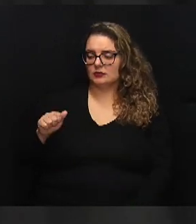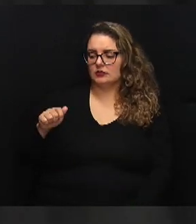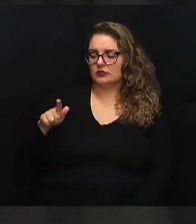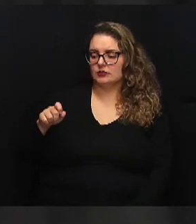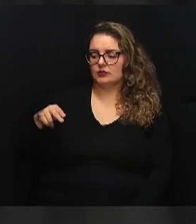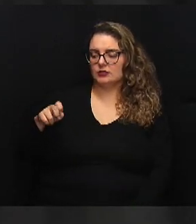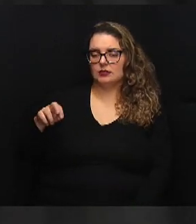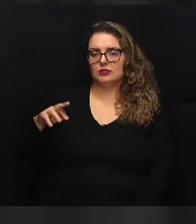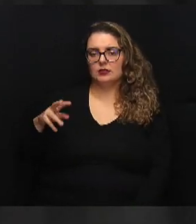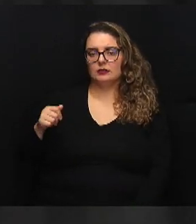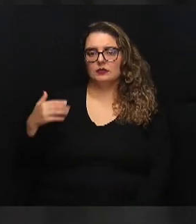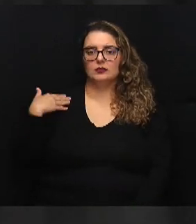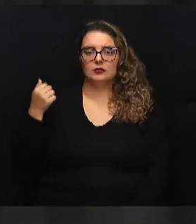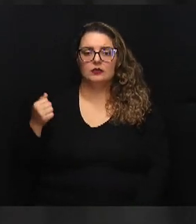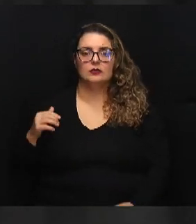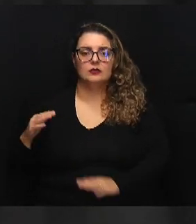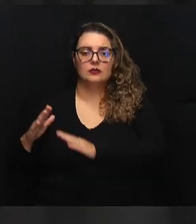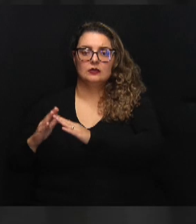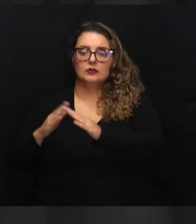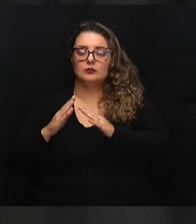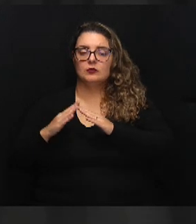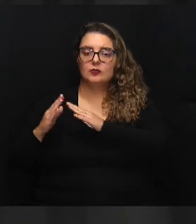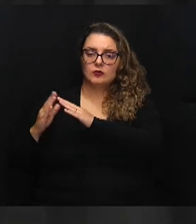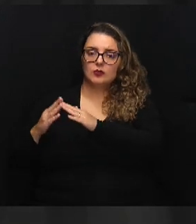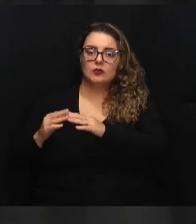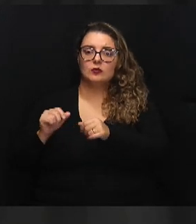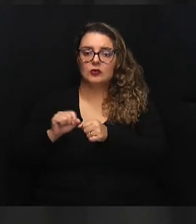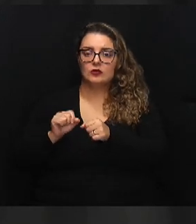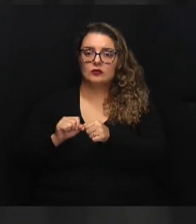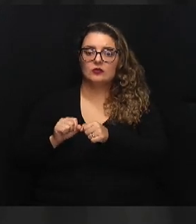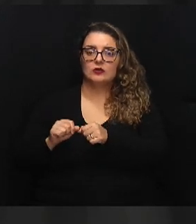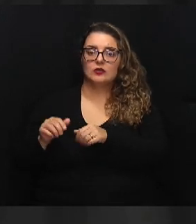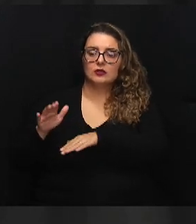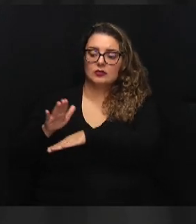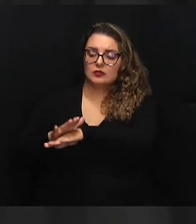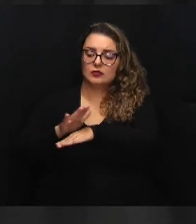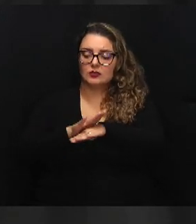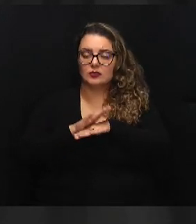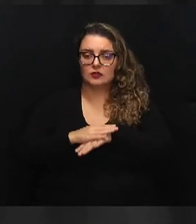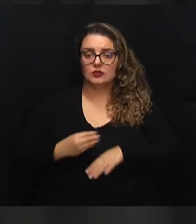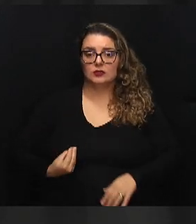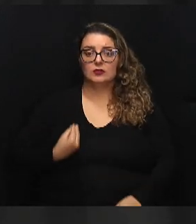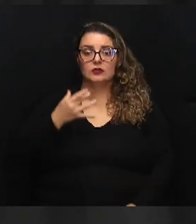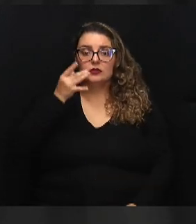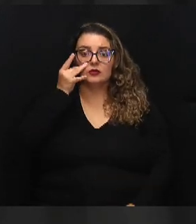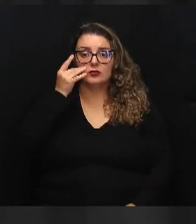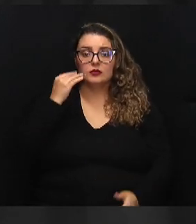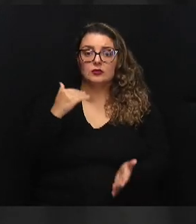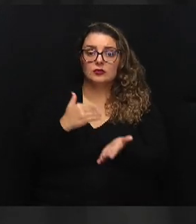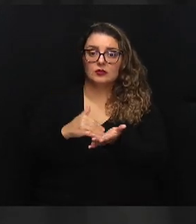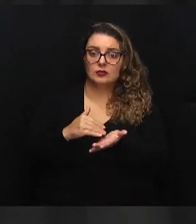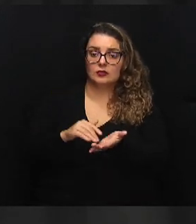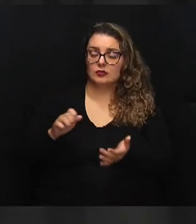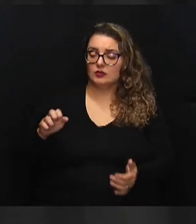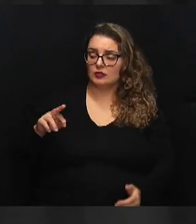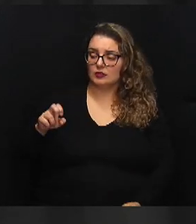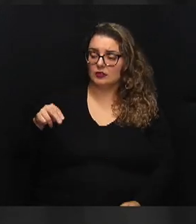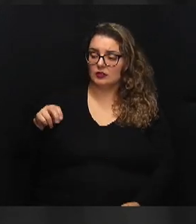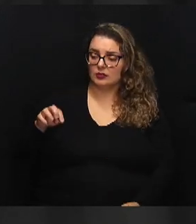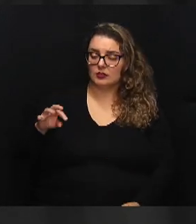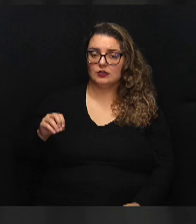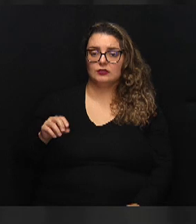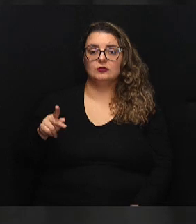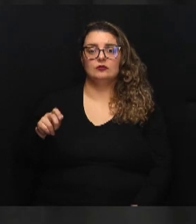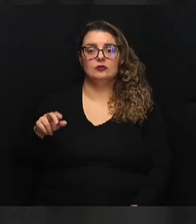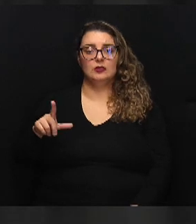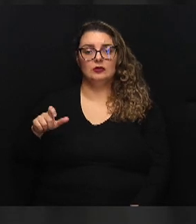chamado pelos moradores para fazer várias intervenções e estive lá com o secretário Ernesto Paulela para fazer